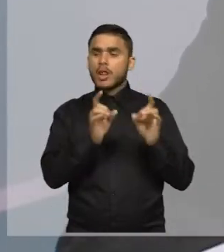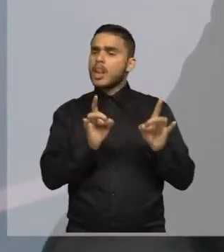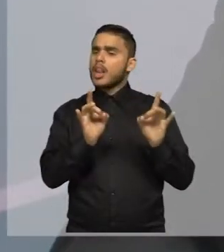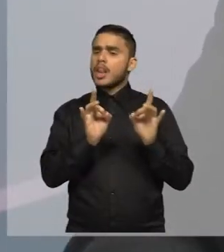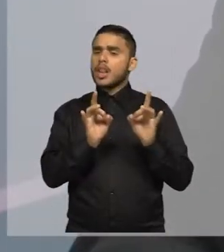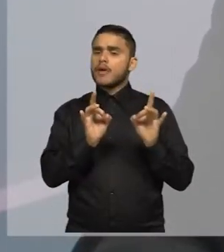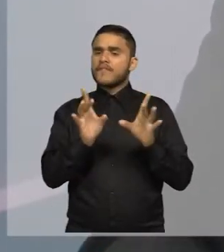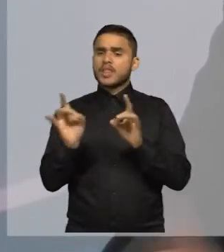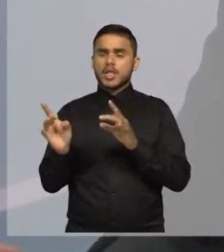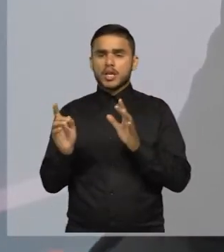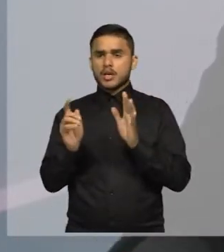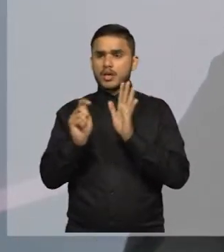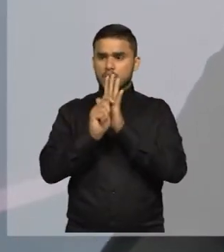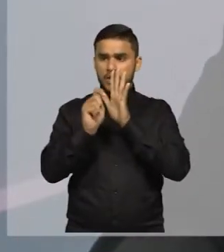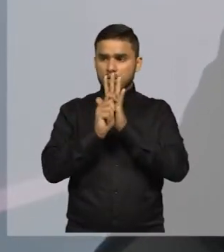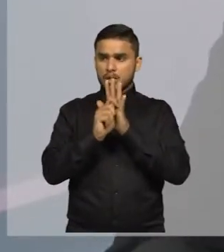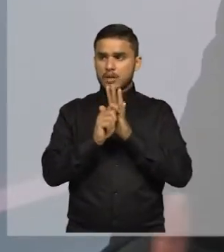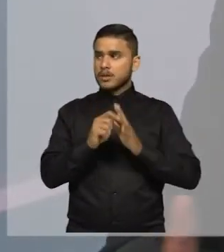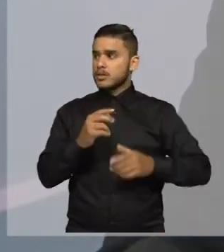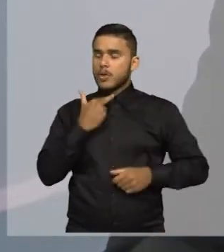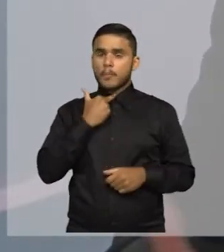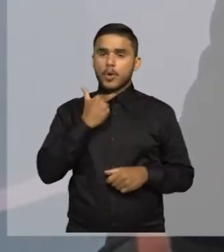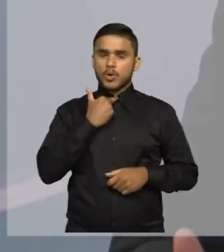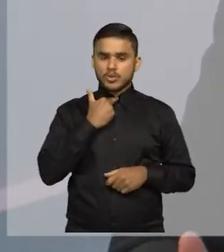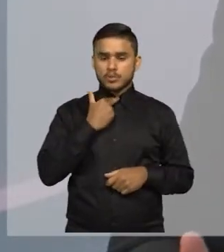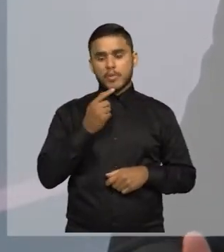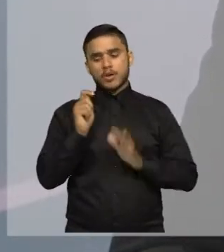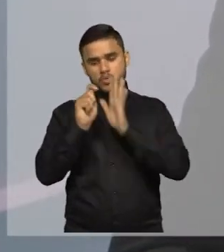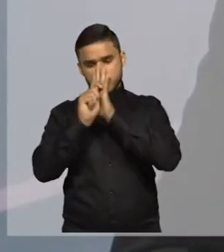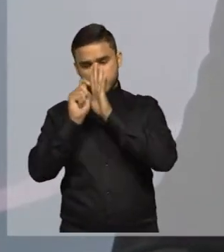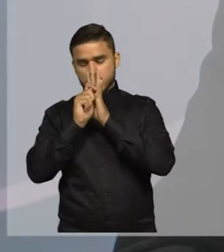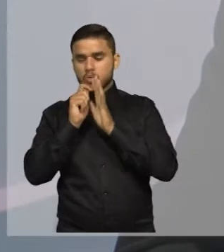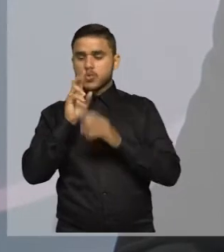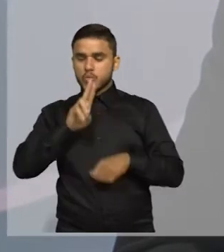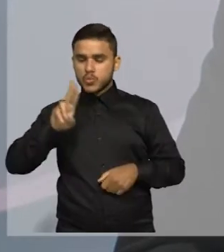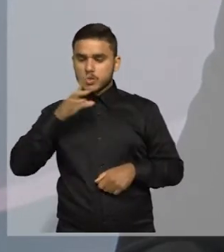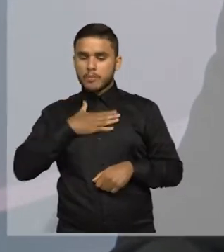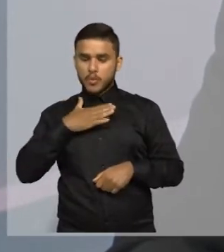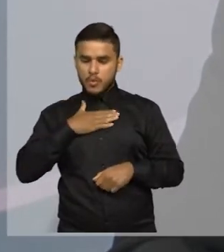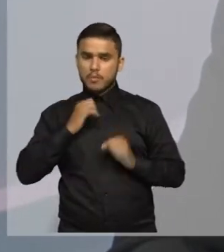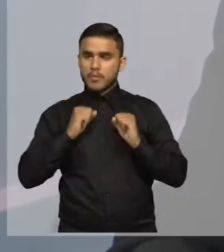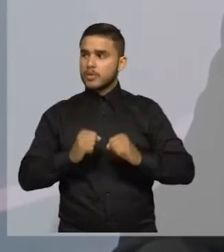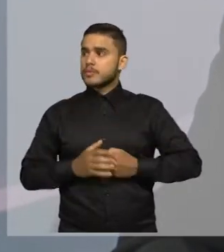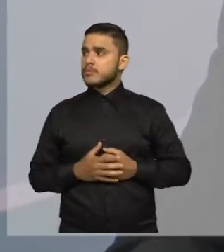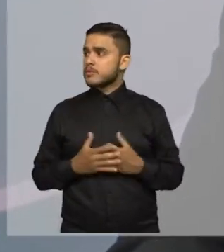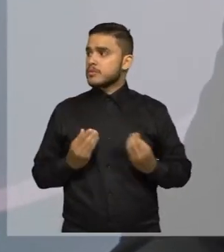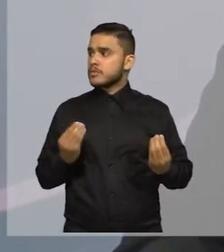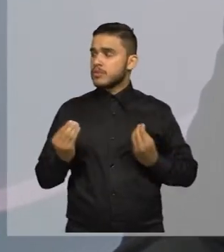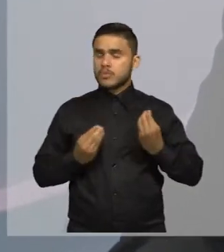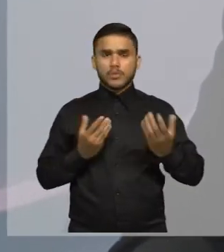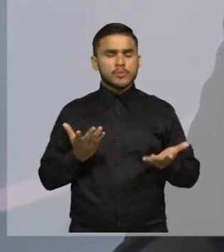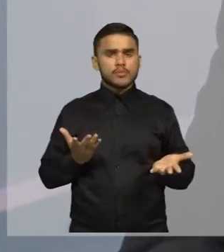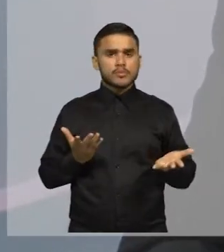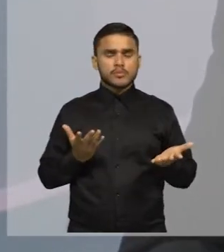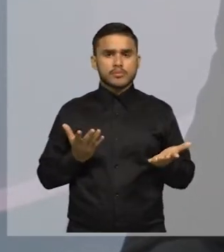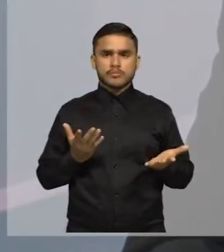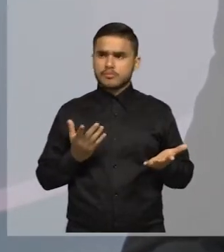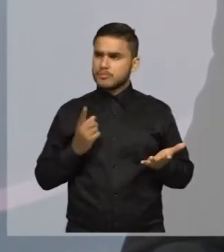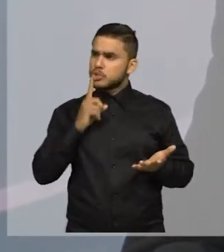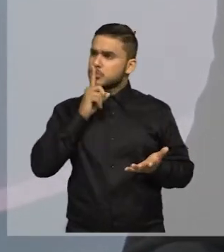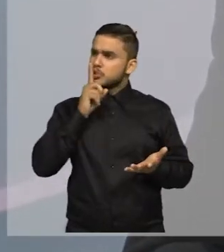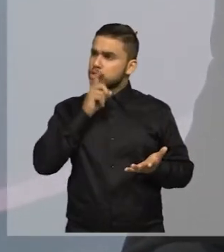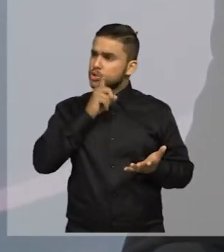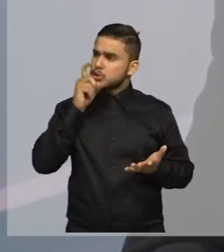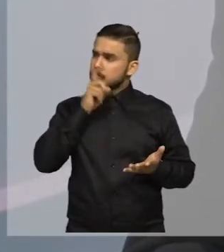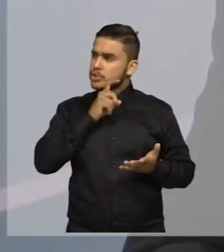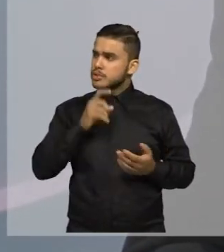cheirar, que não é crime. Agora, não pode vender. Isso é um contrassenso. Agora, o que o Bolsonaro... É hipocrisia. É uma hipocrisia. Porque está lá